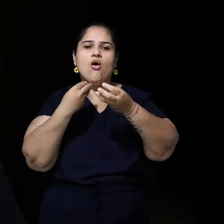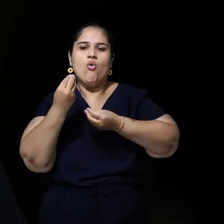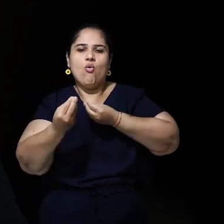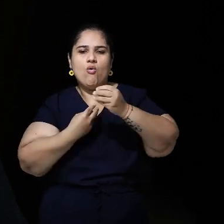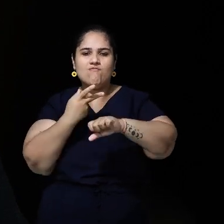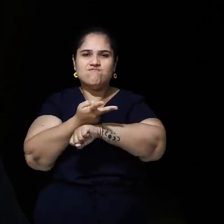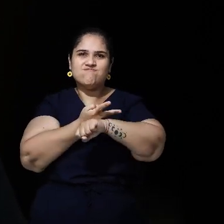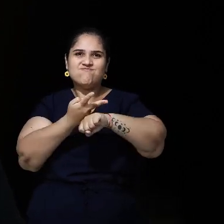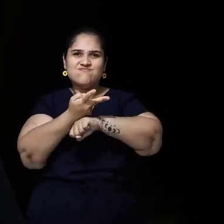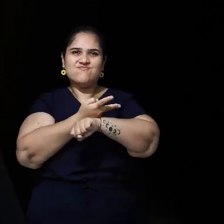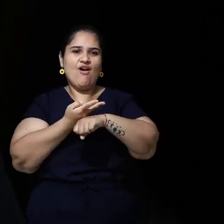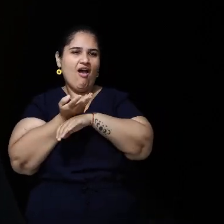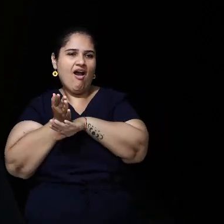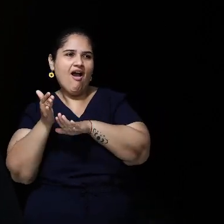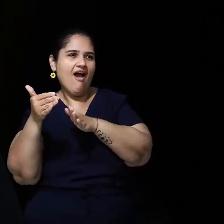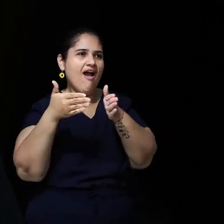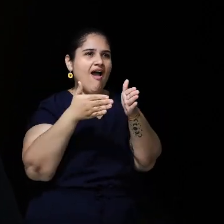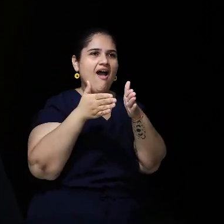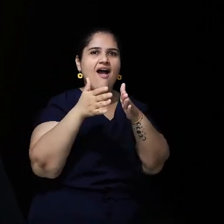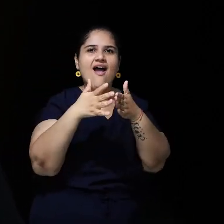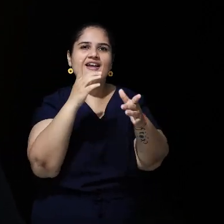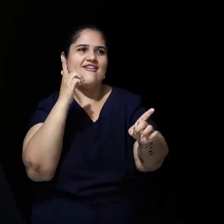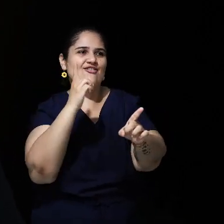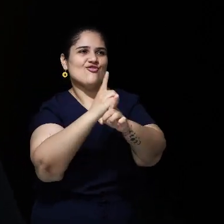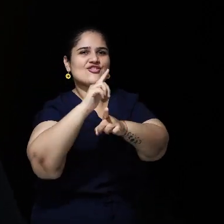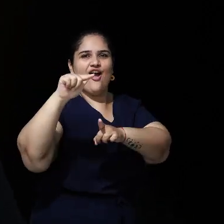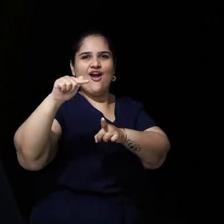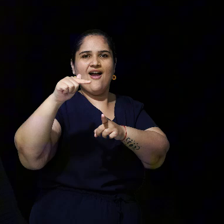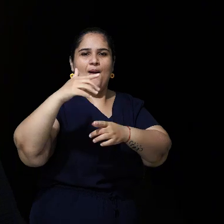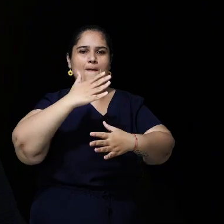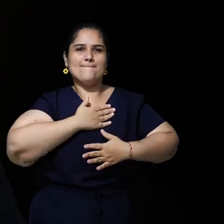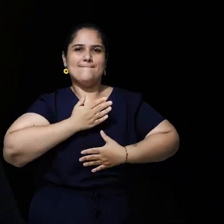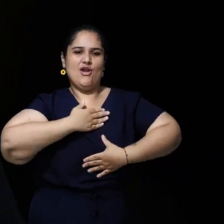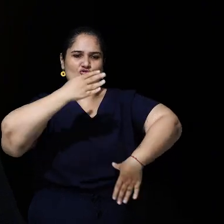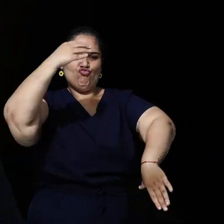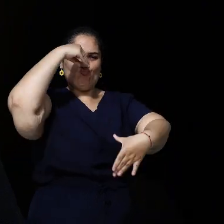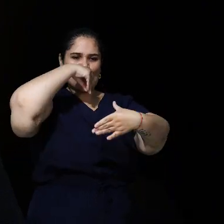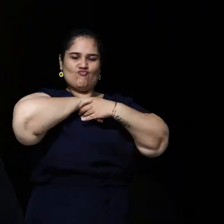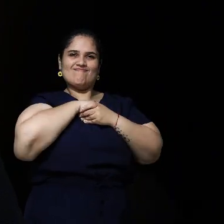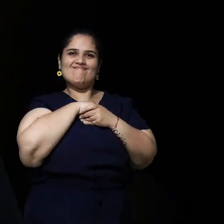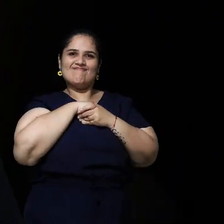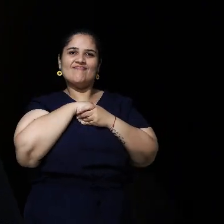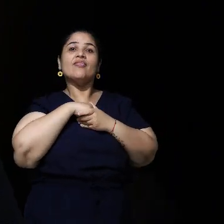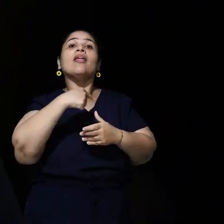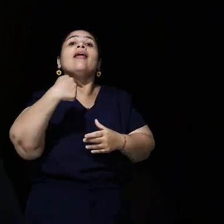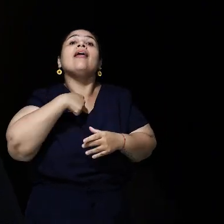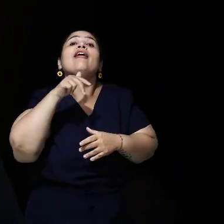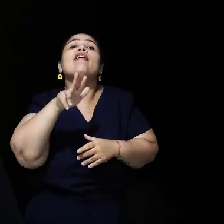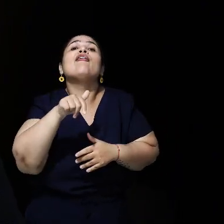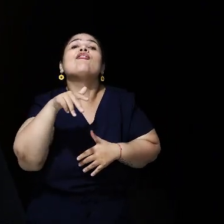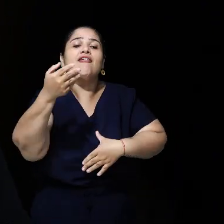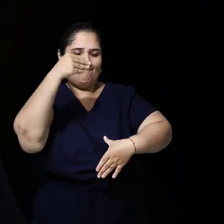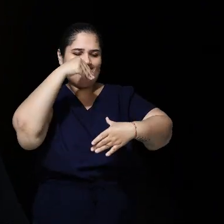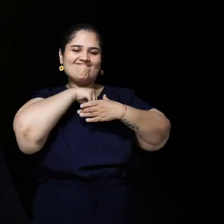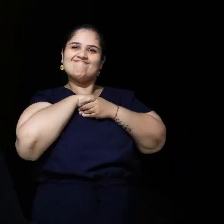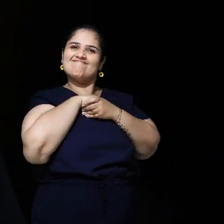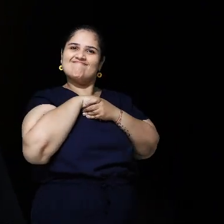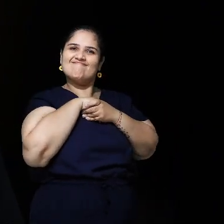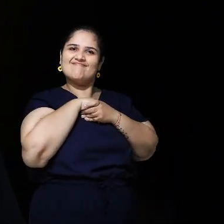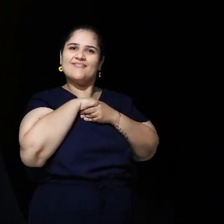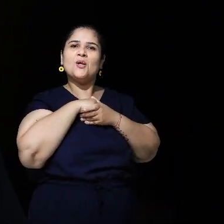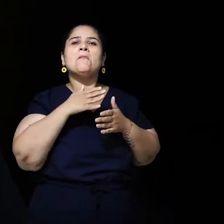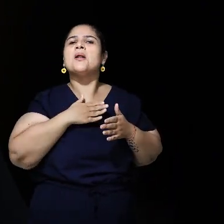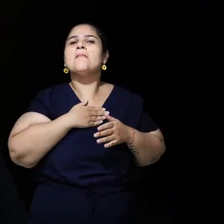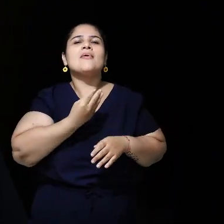tentar encontrar o nosso eu verdadeiro, principalmente baseado naquilo que Deus nos dá. Então, para mim, a vida é